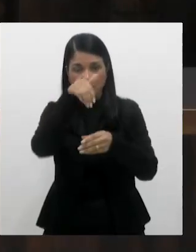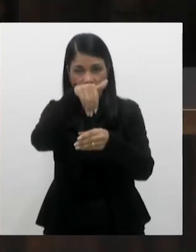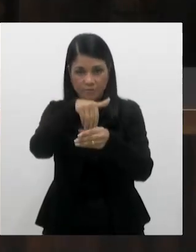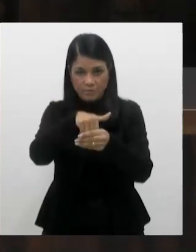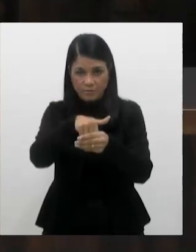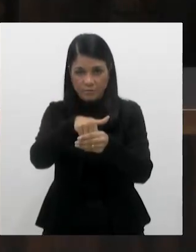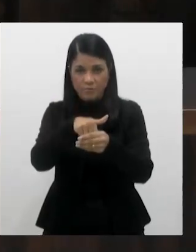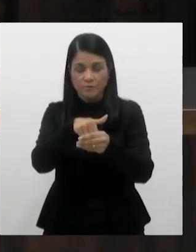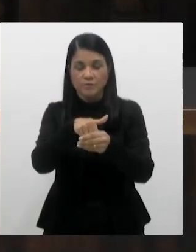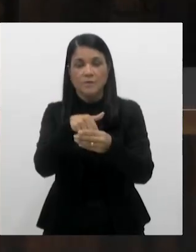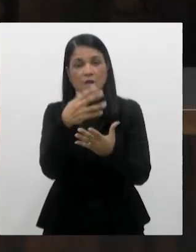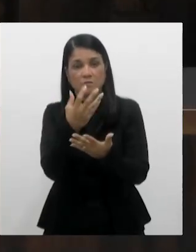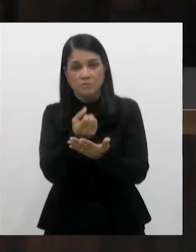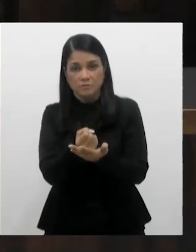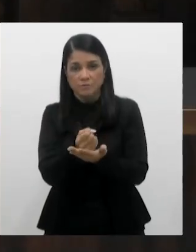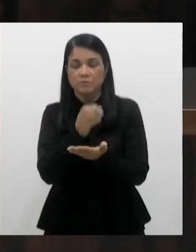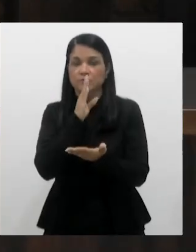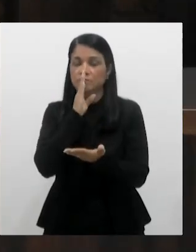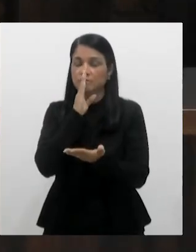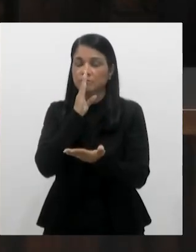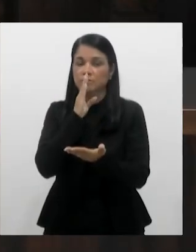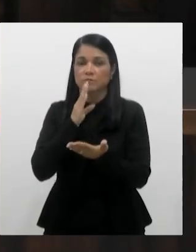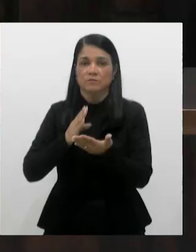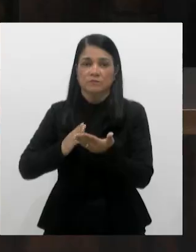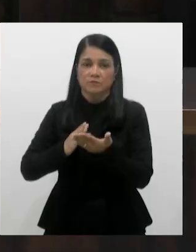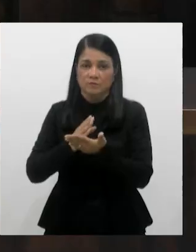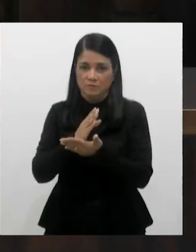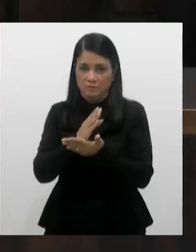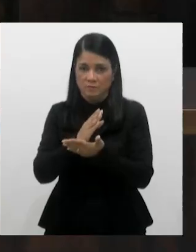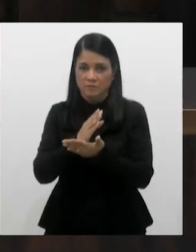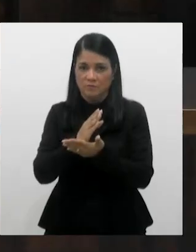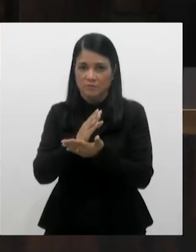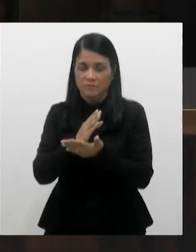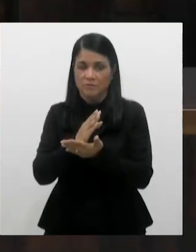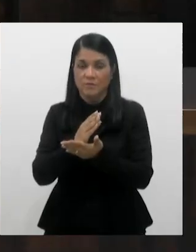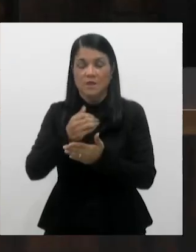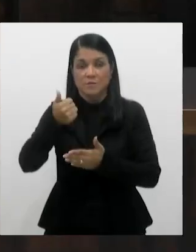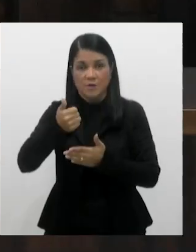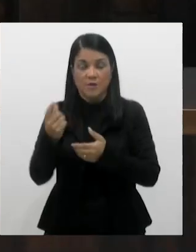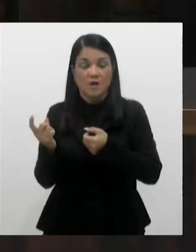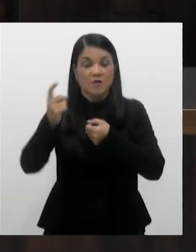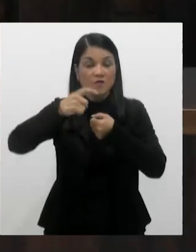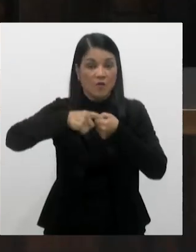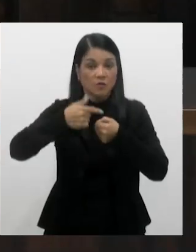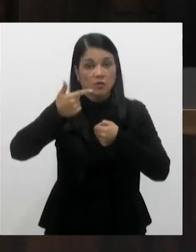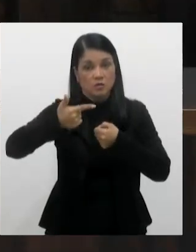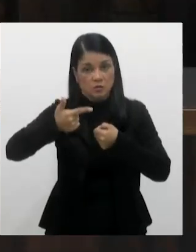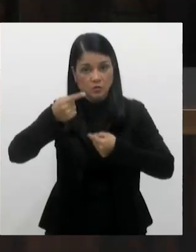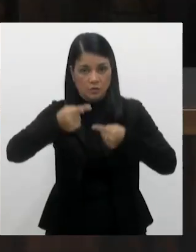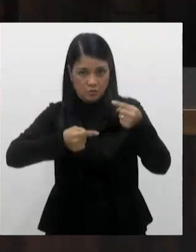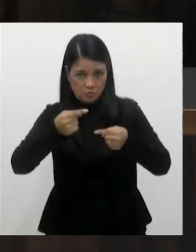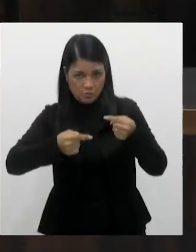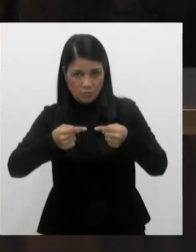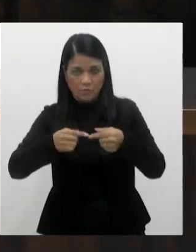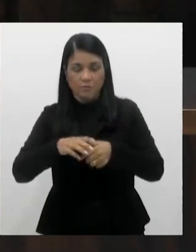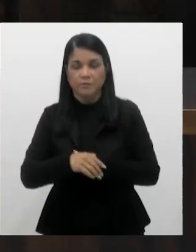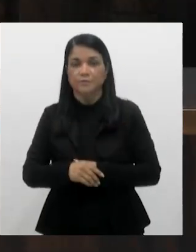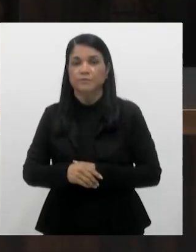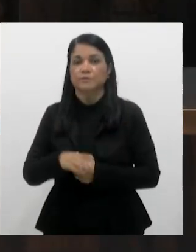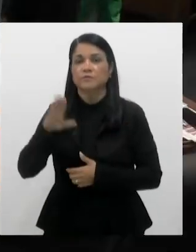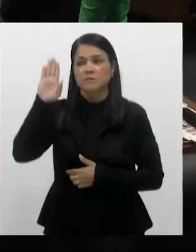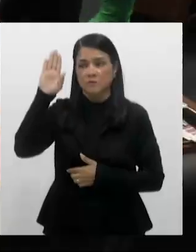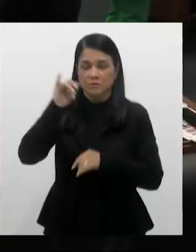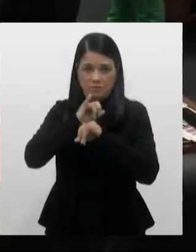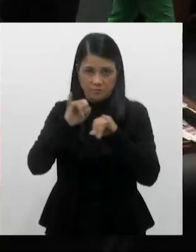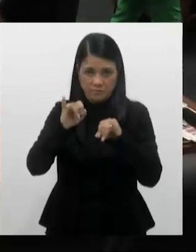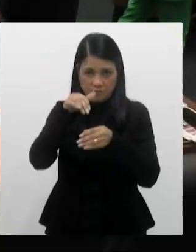votação, os senhores que aprovam permaneçam como estão. Aprovado em primeira e retorna em segunda. Declaração,